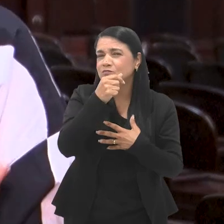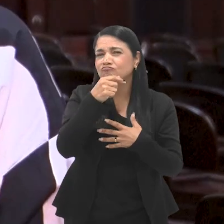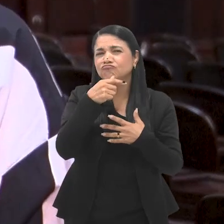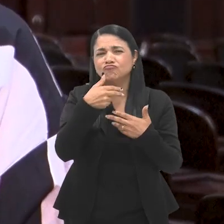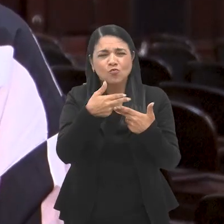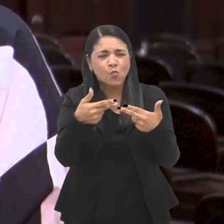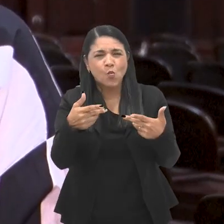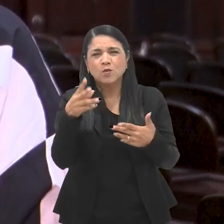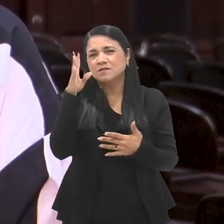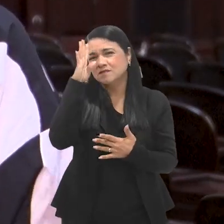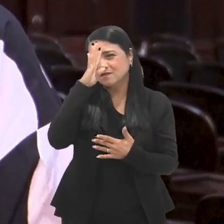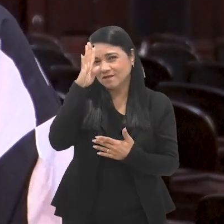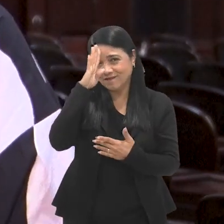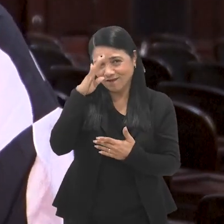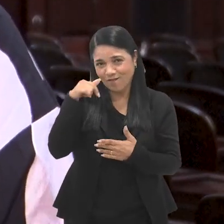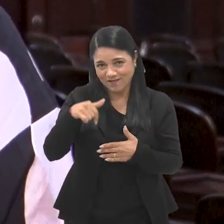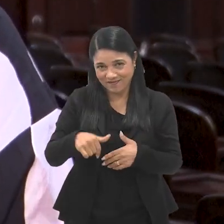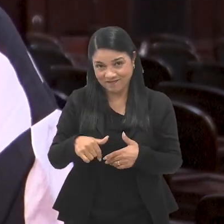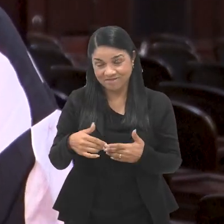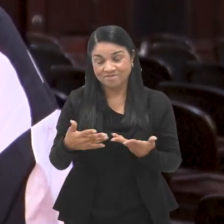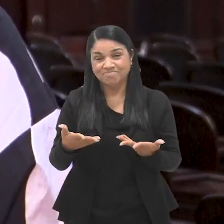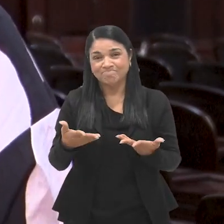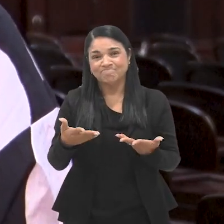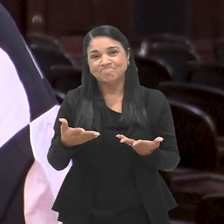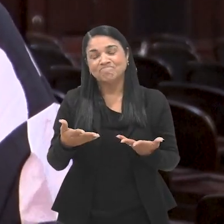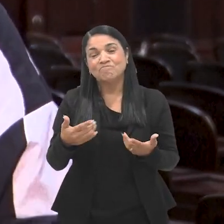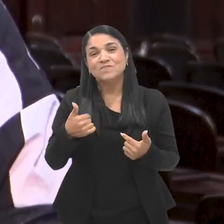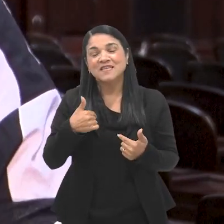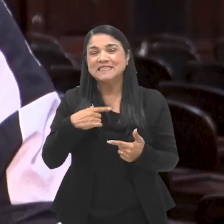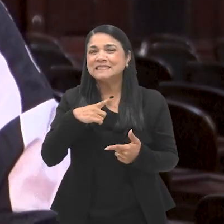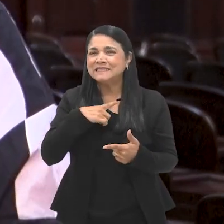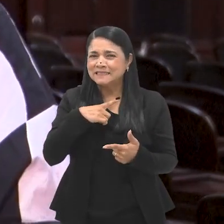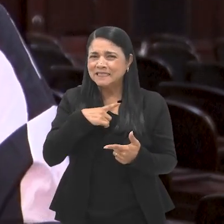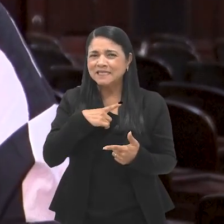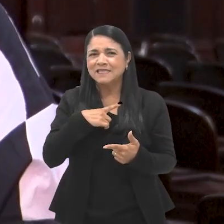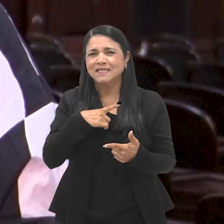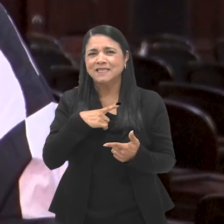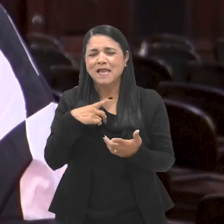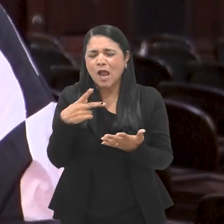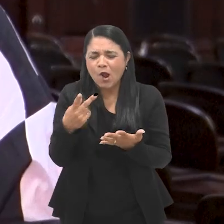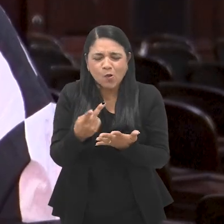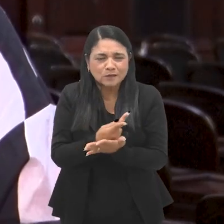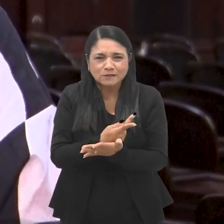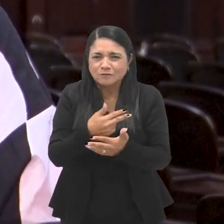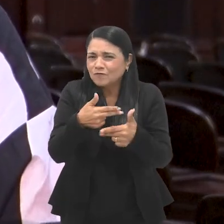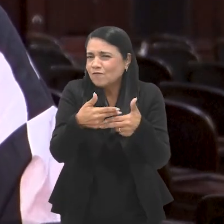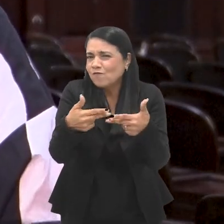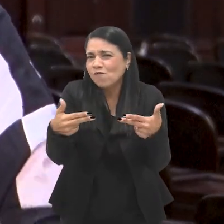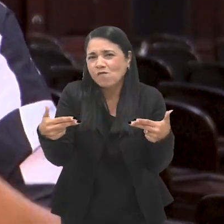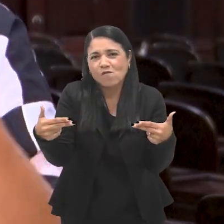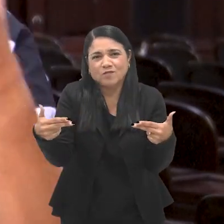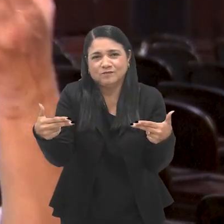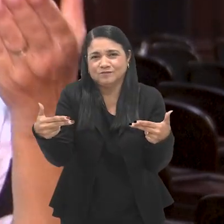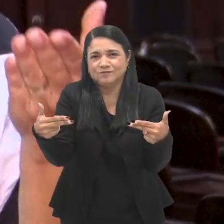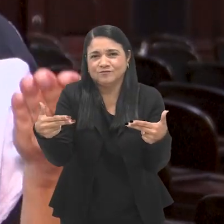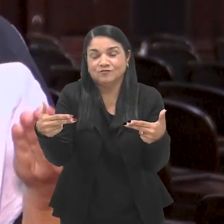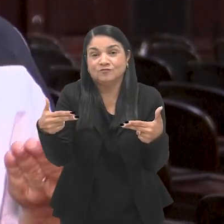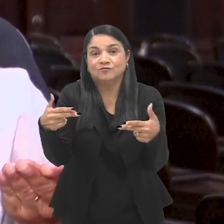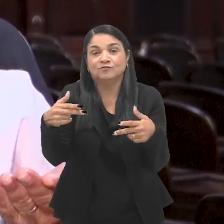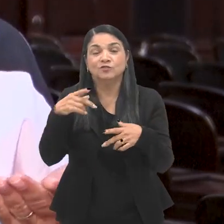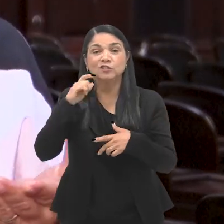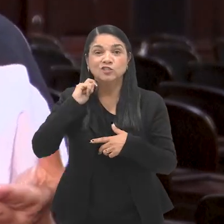as coisas eram legais aqui. Então, assim, tem muitos acontecimentos